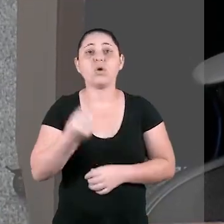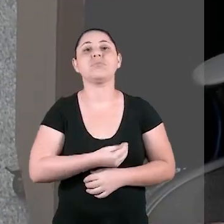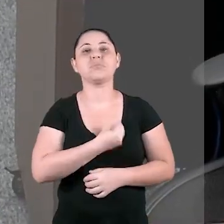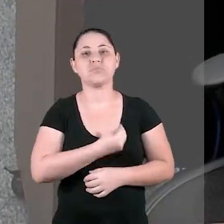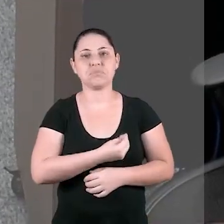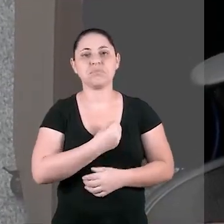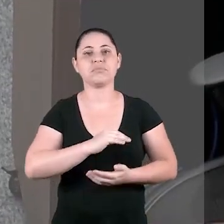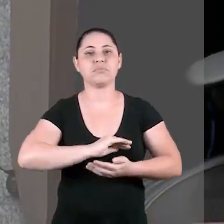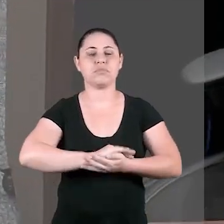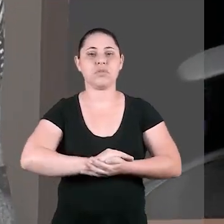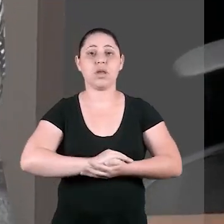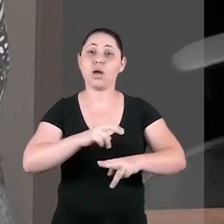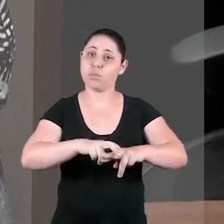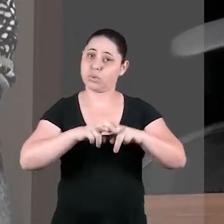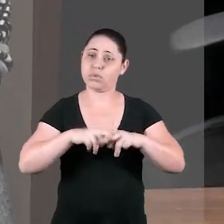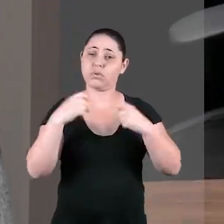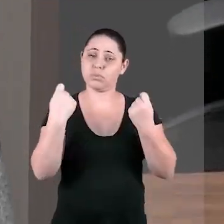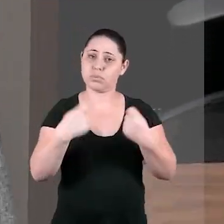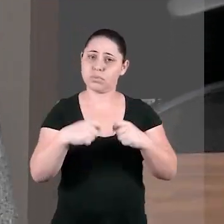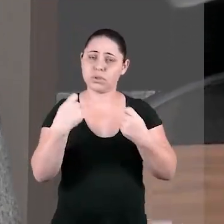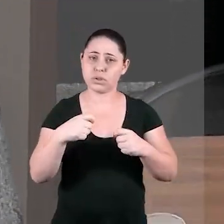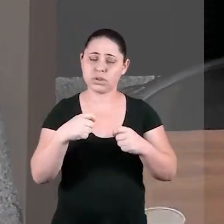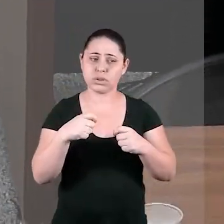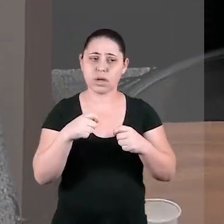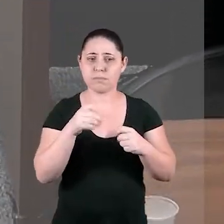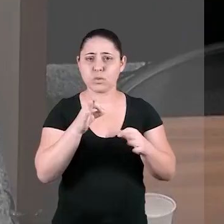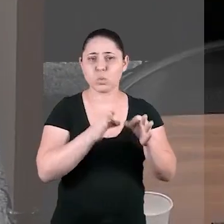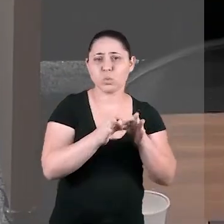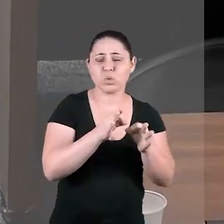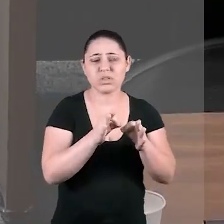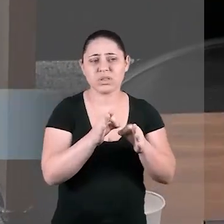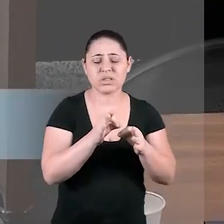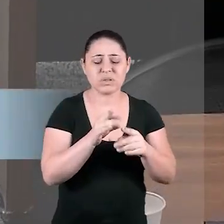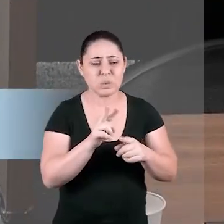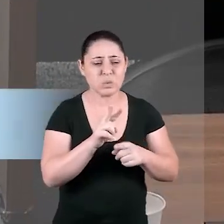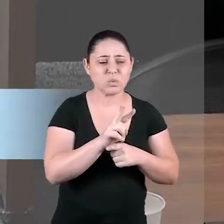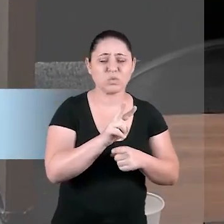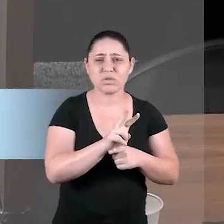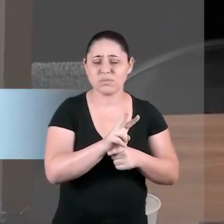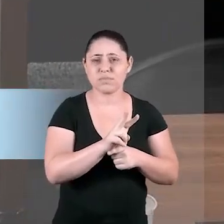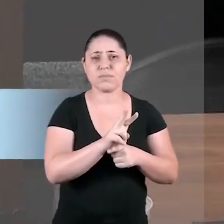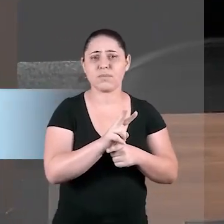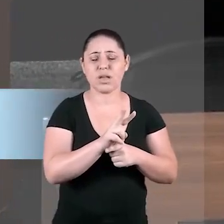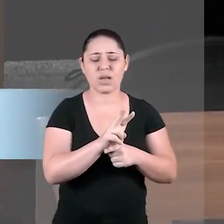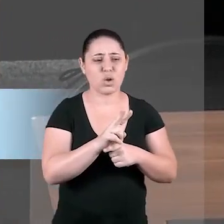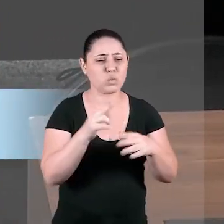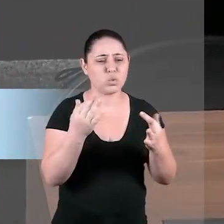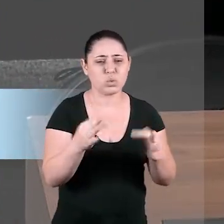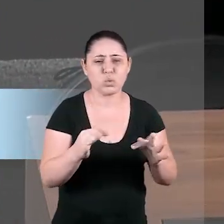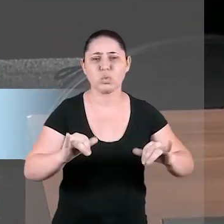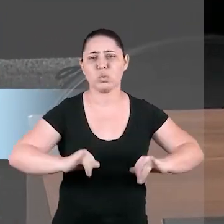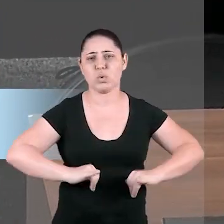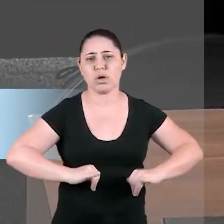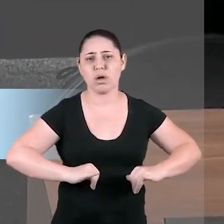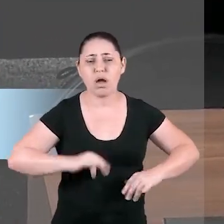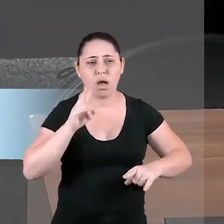vida. Então, a gente tem que promover o controle da dor e controlar esses sintomas que tem